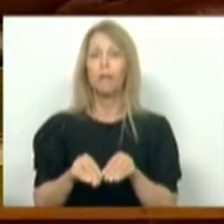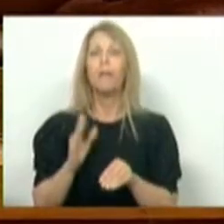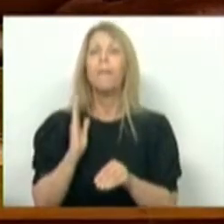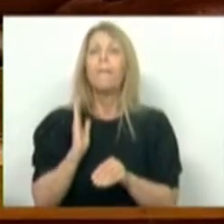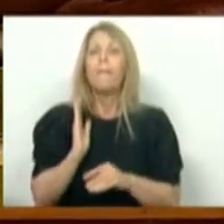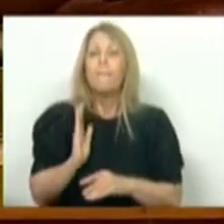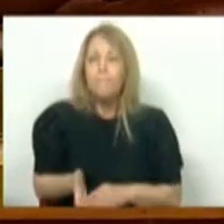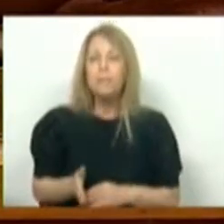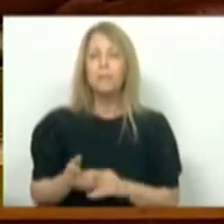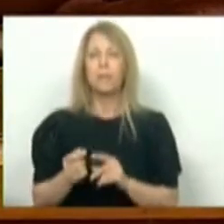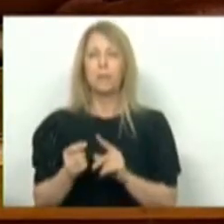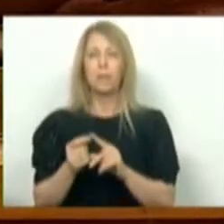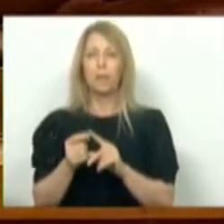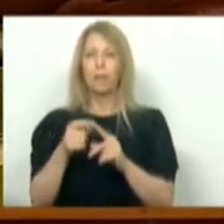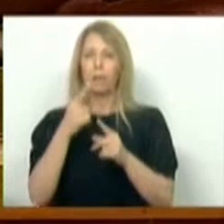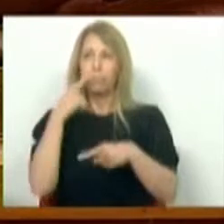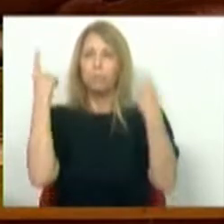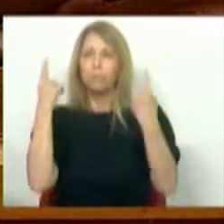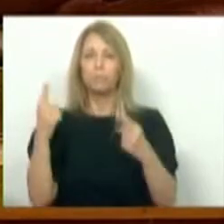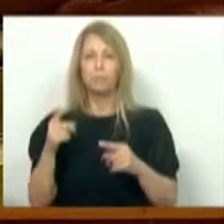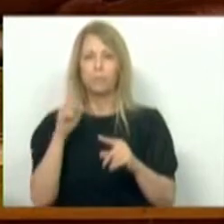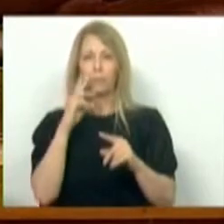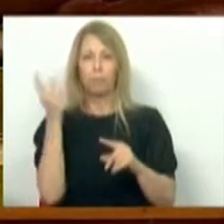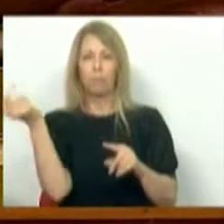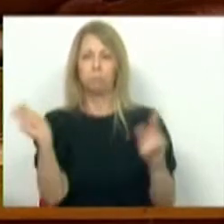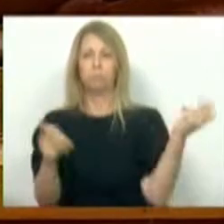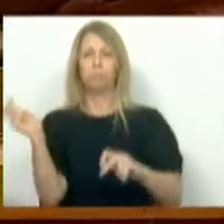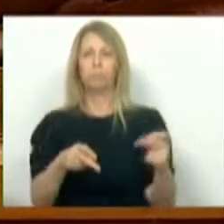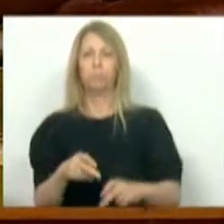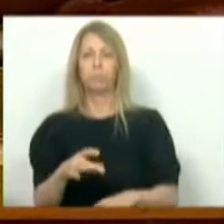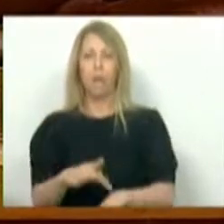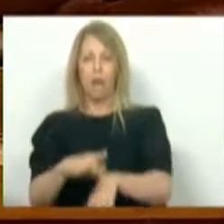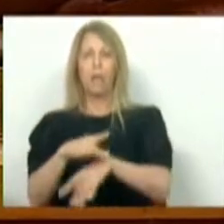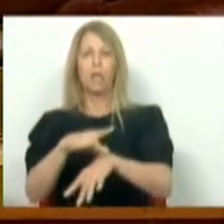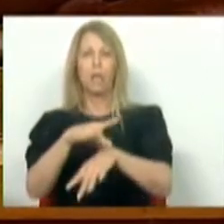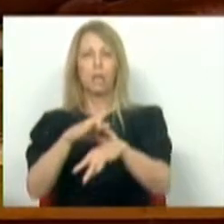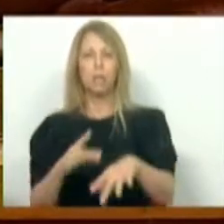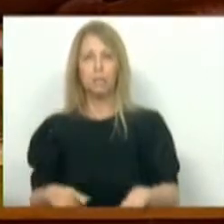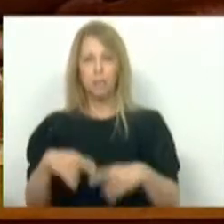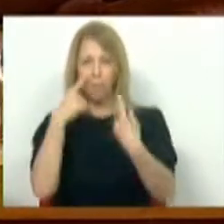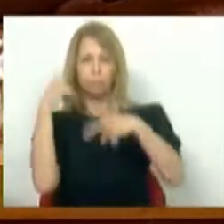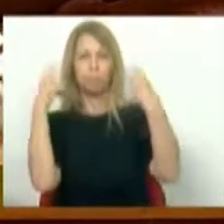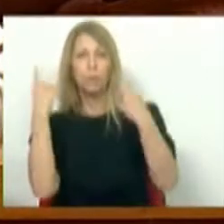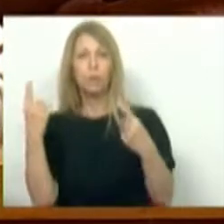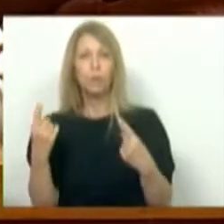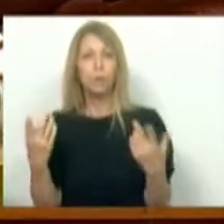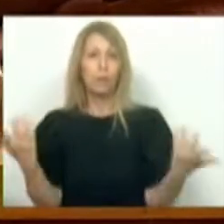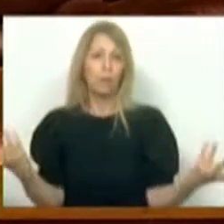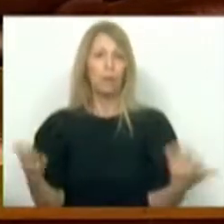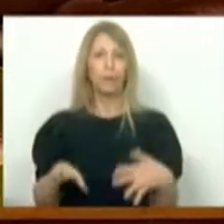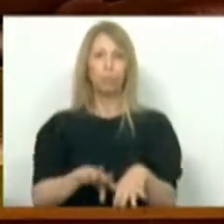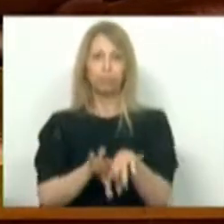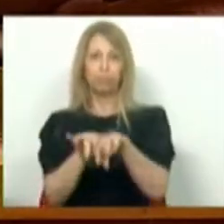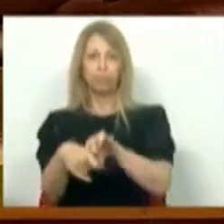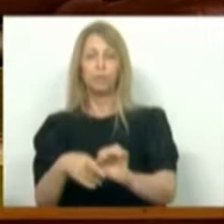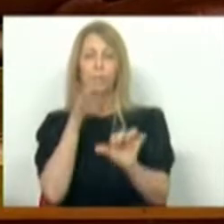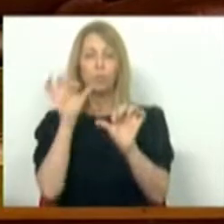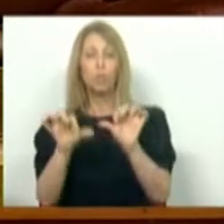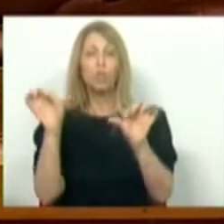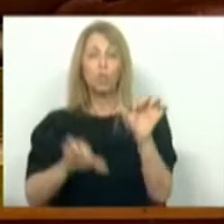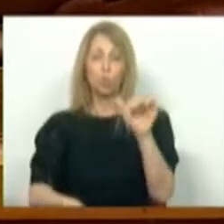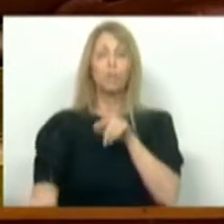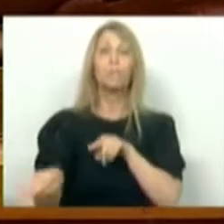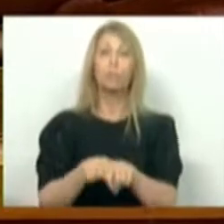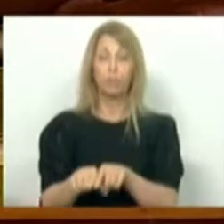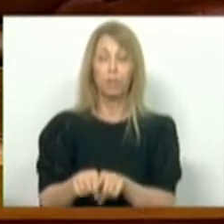alimentado a golpes de polémica, de radicalização e de desconstrução do discurso político.